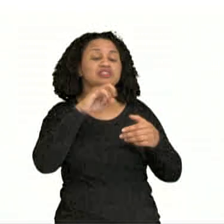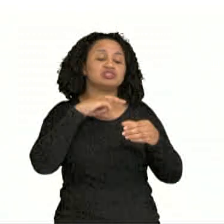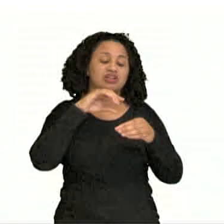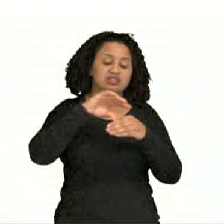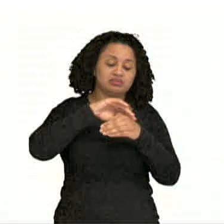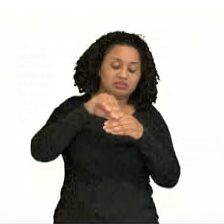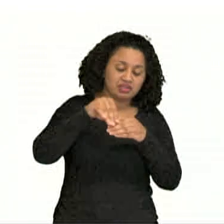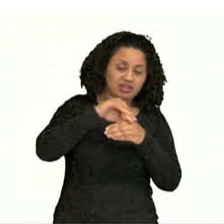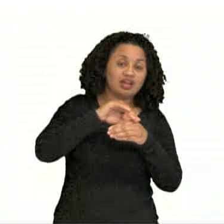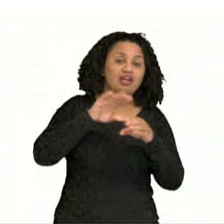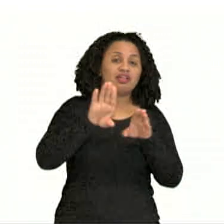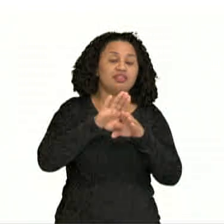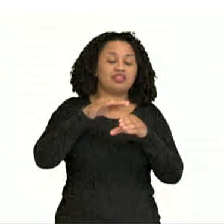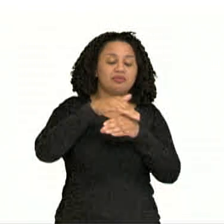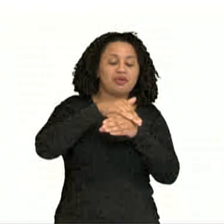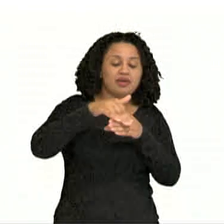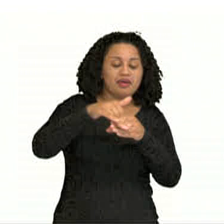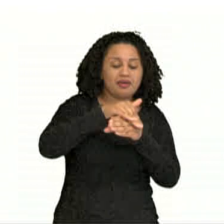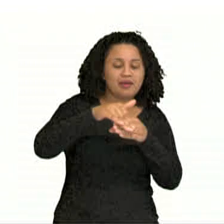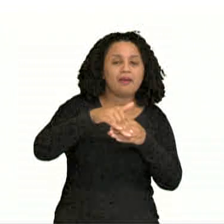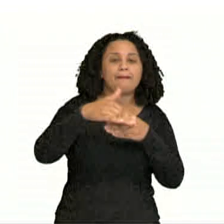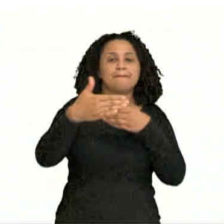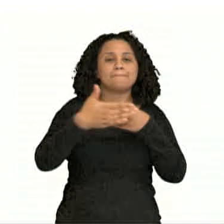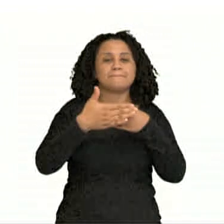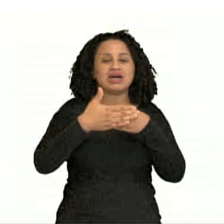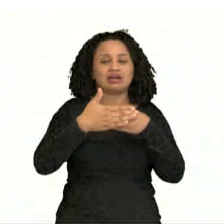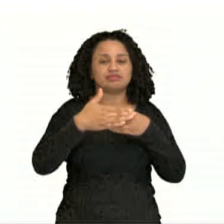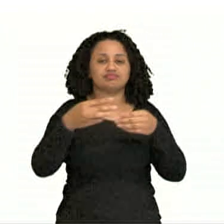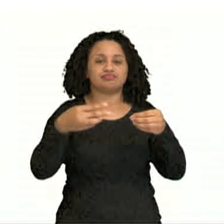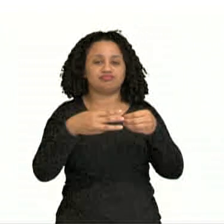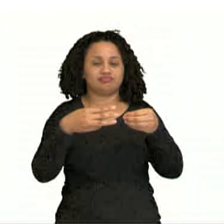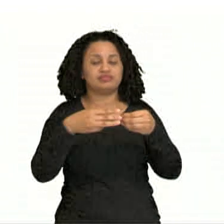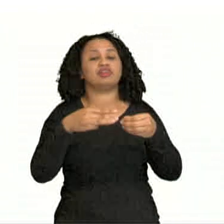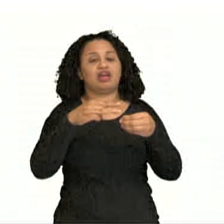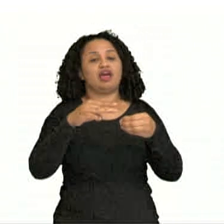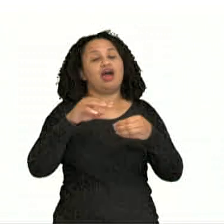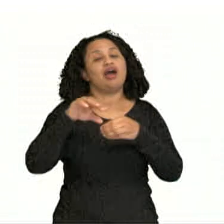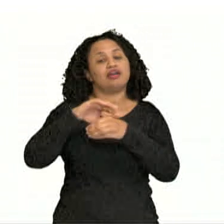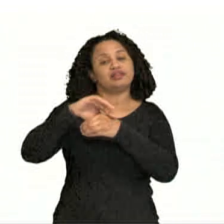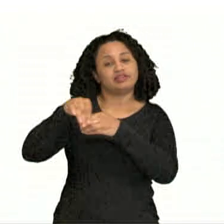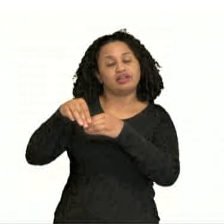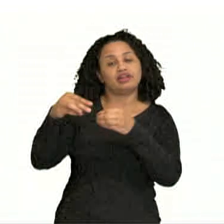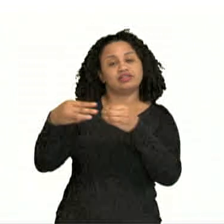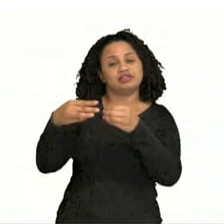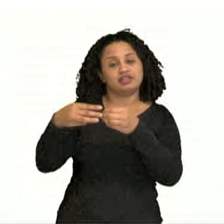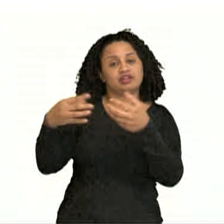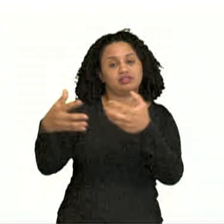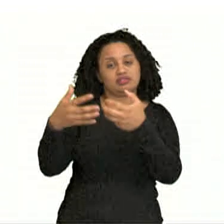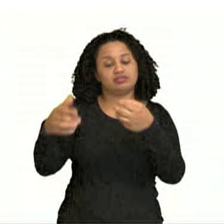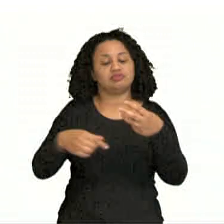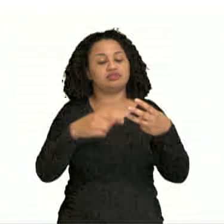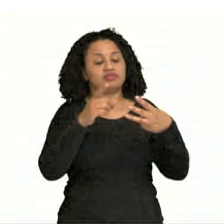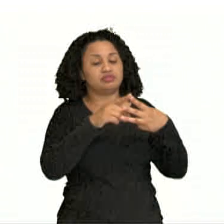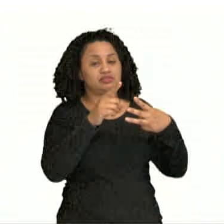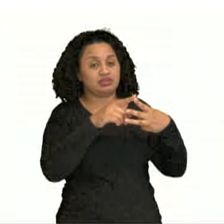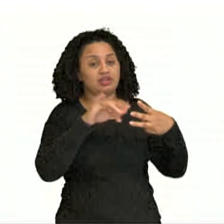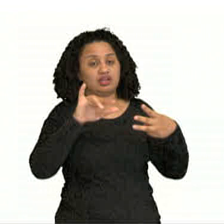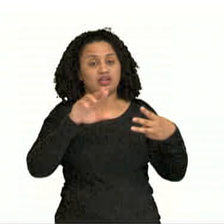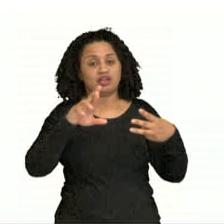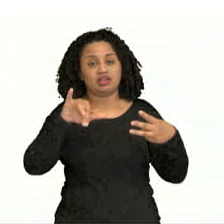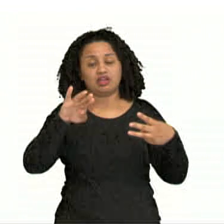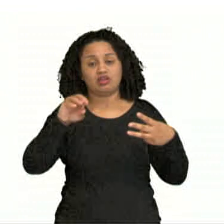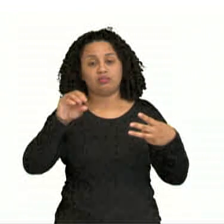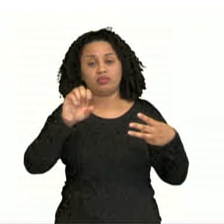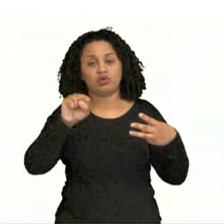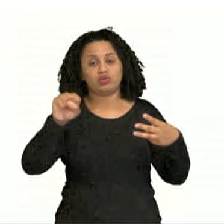membrana plasmática e parede celular, era uma célula vegetal. Já a célula que possui ribossomos é indiferente,